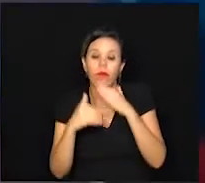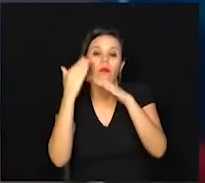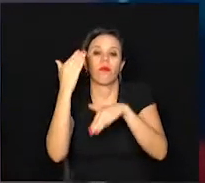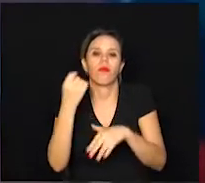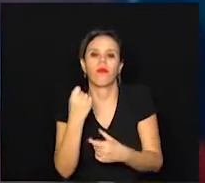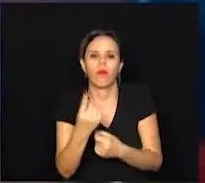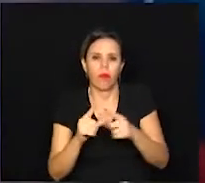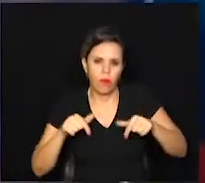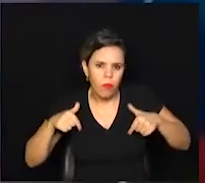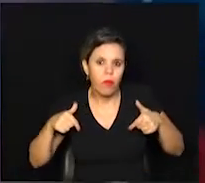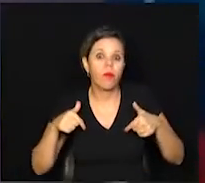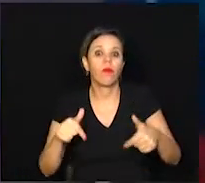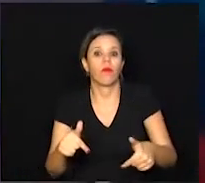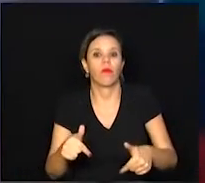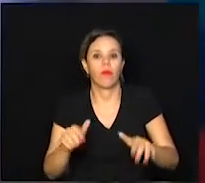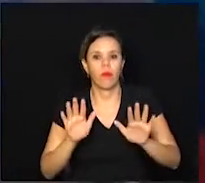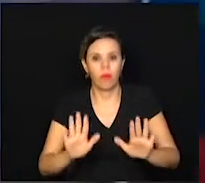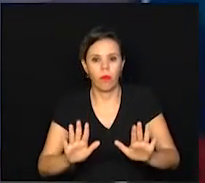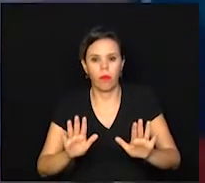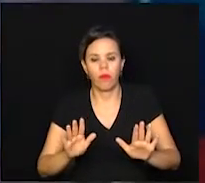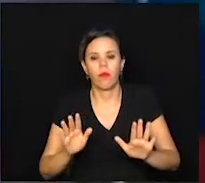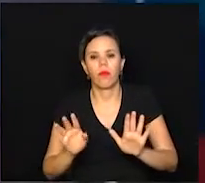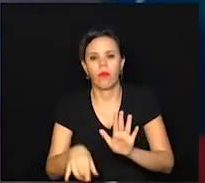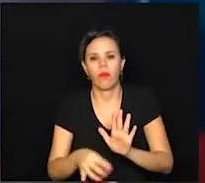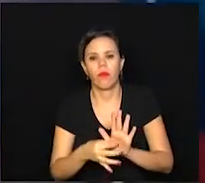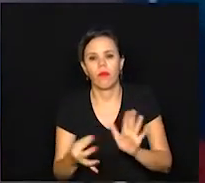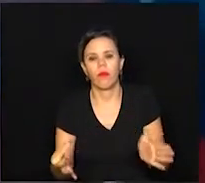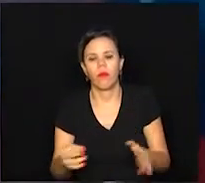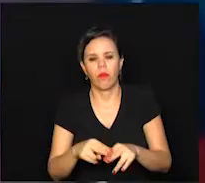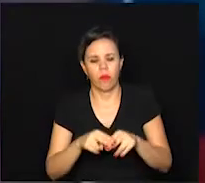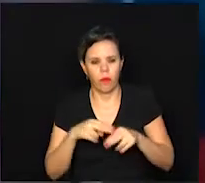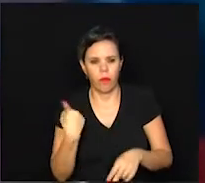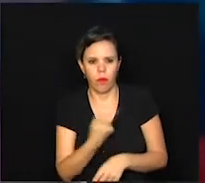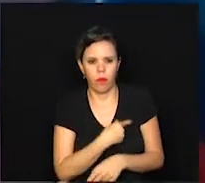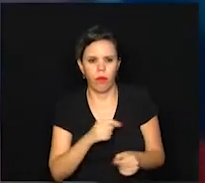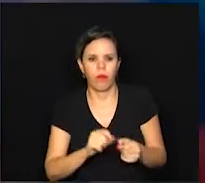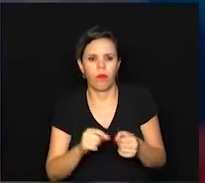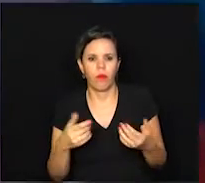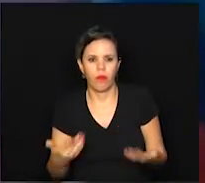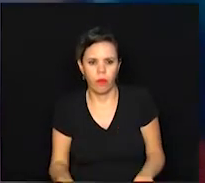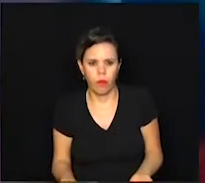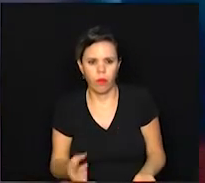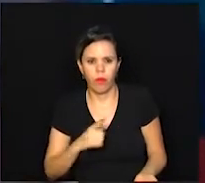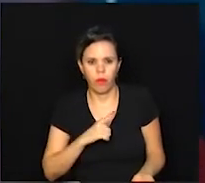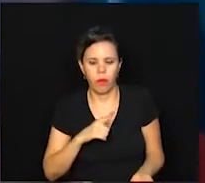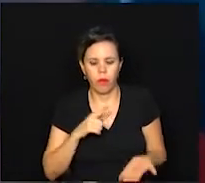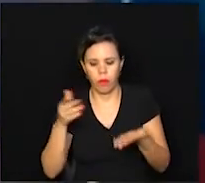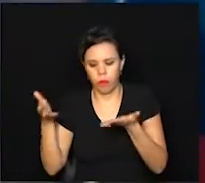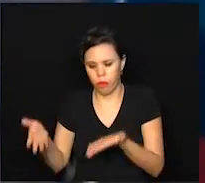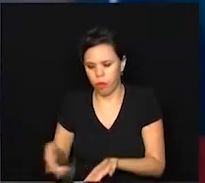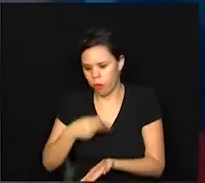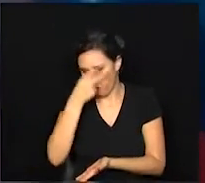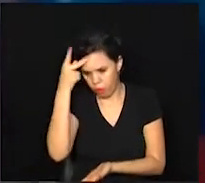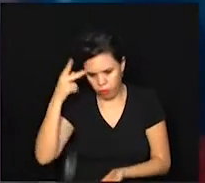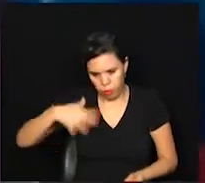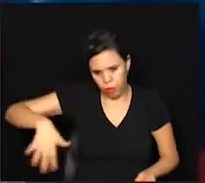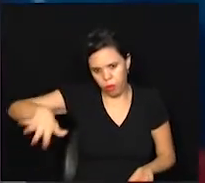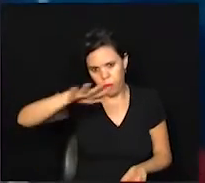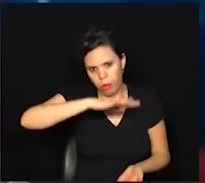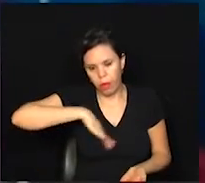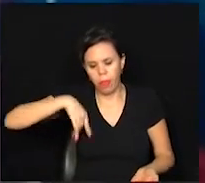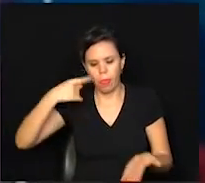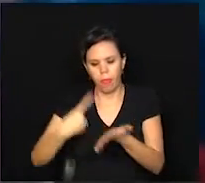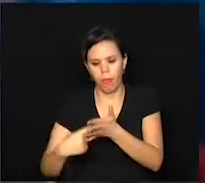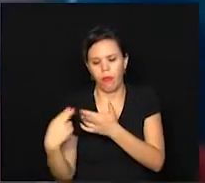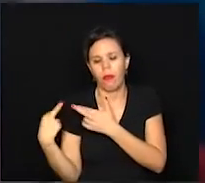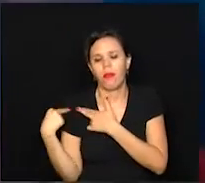algumas iniciativas, mas é evidente que, por mais que nós façamos, e aí que nós temos aqui pessoas extremamente